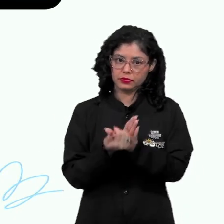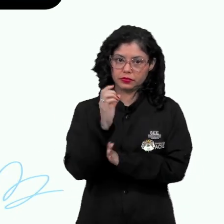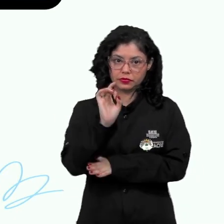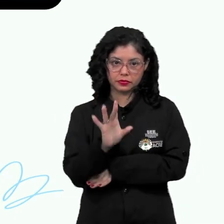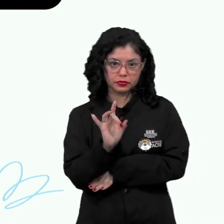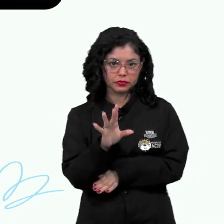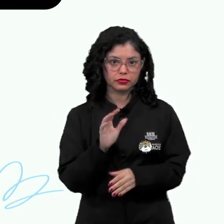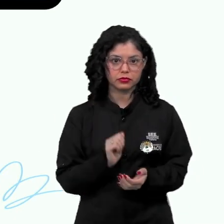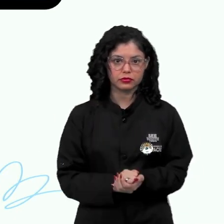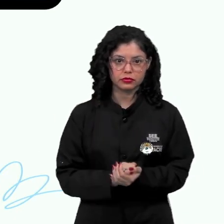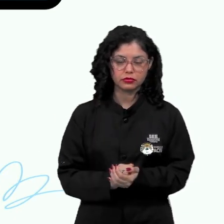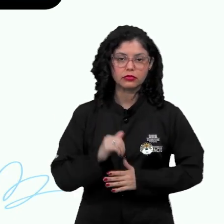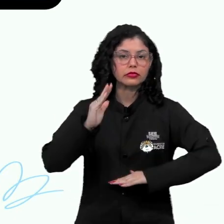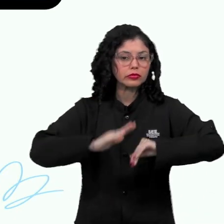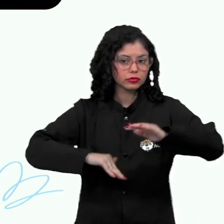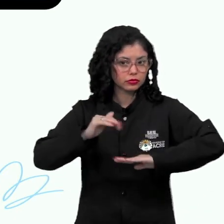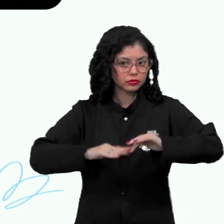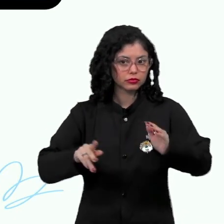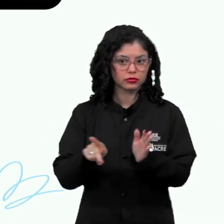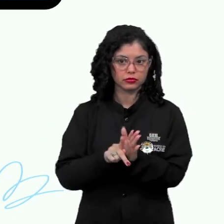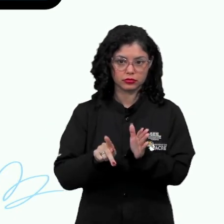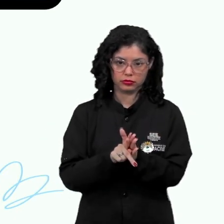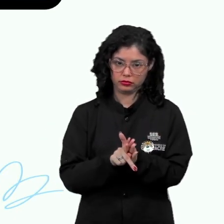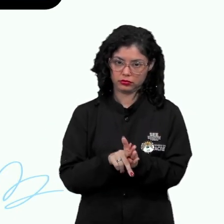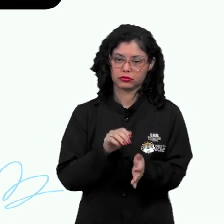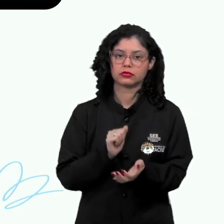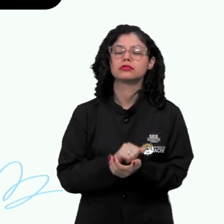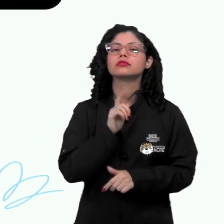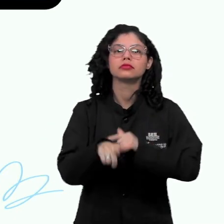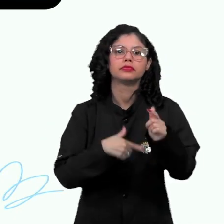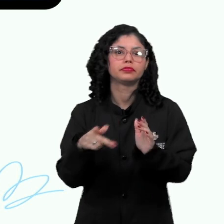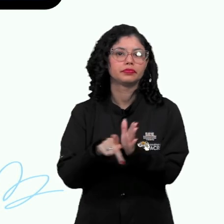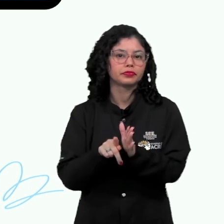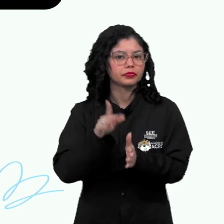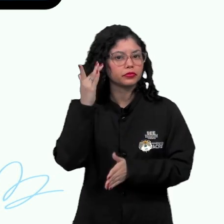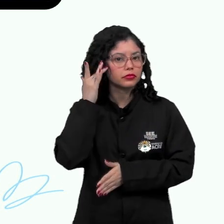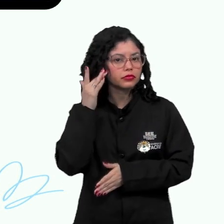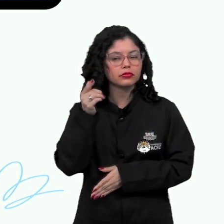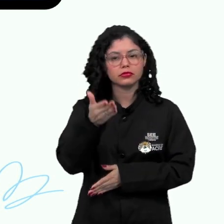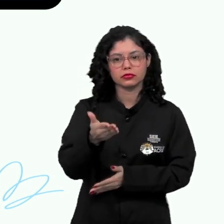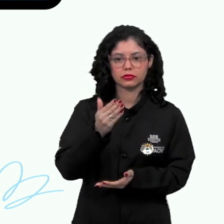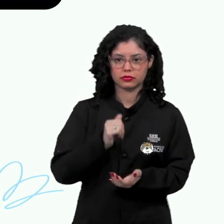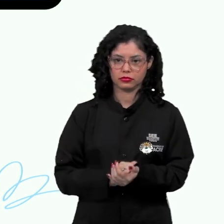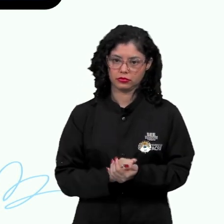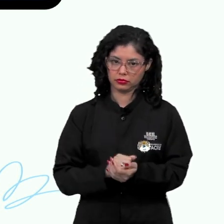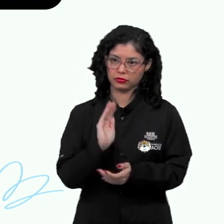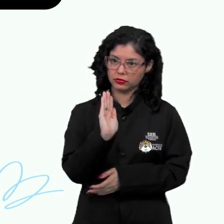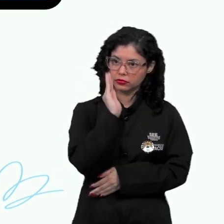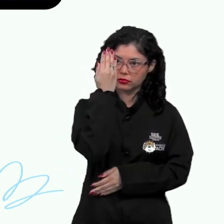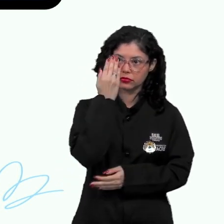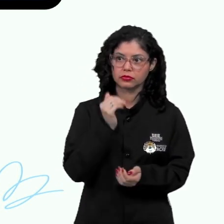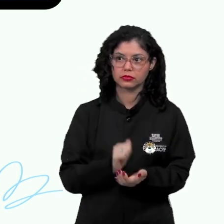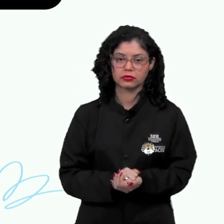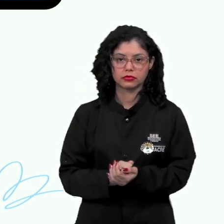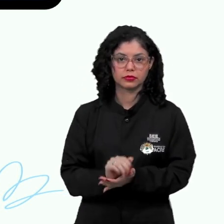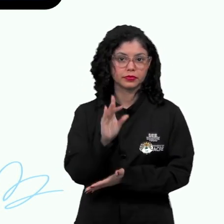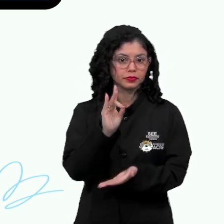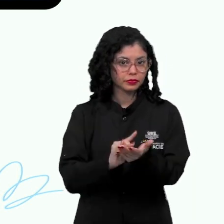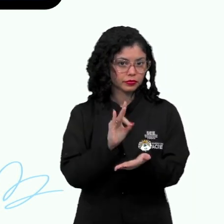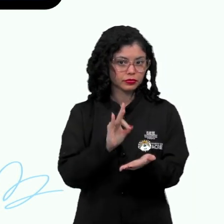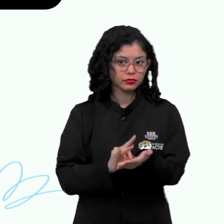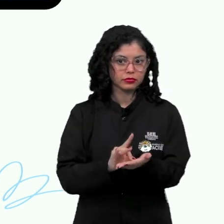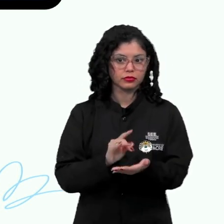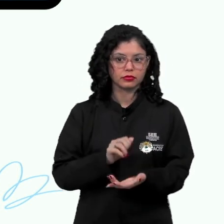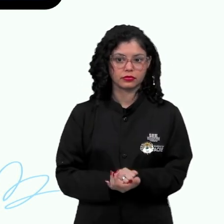apenas por profissionais da imprensa. O que é que vocês acham sobre isso? É falso ou é